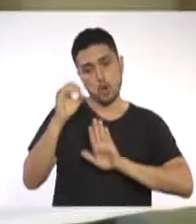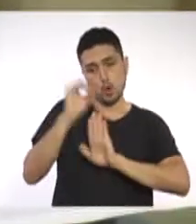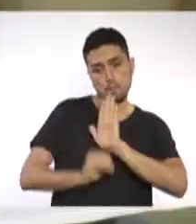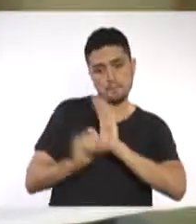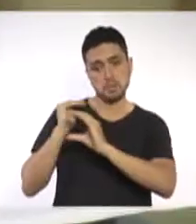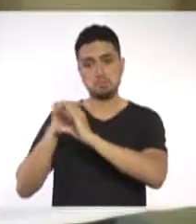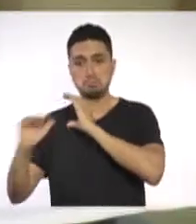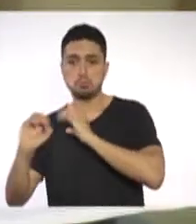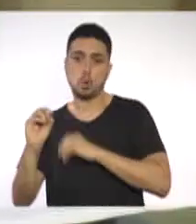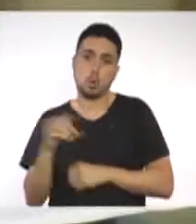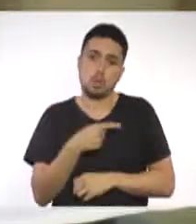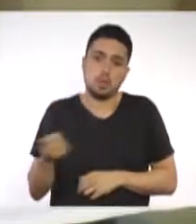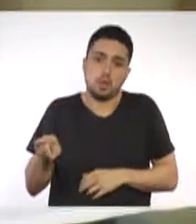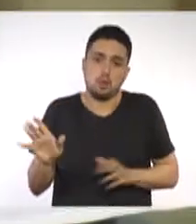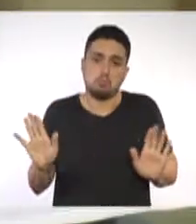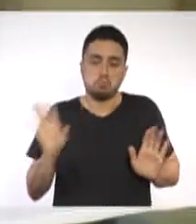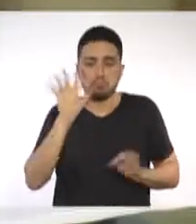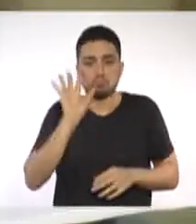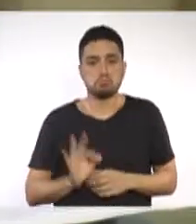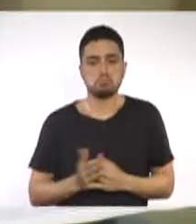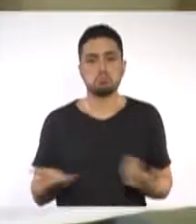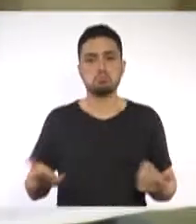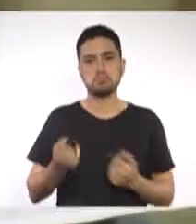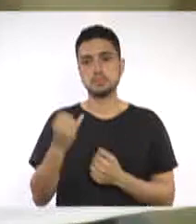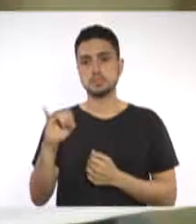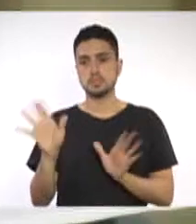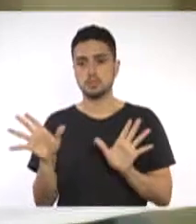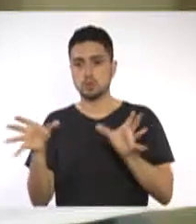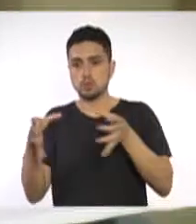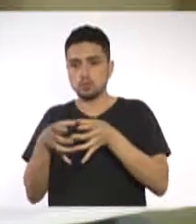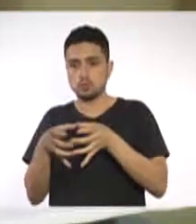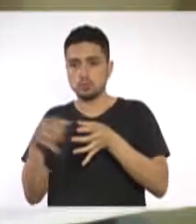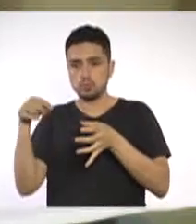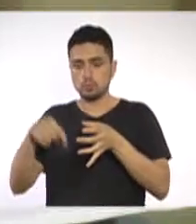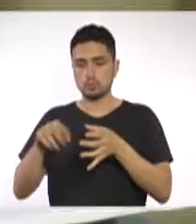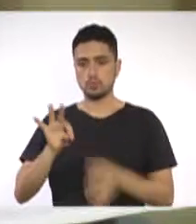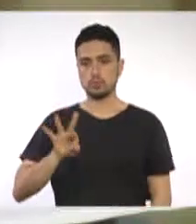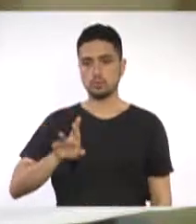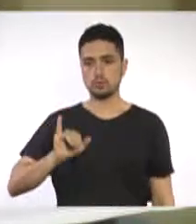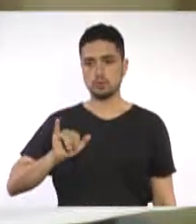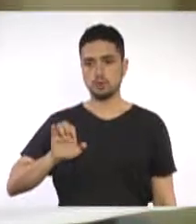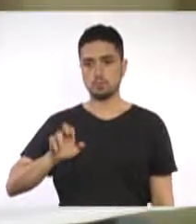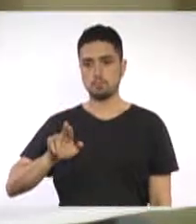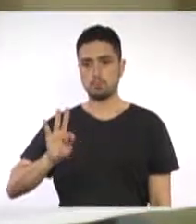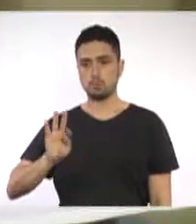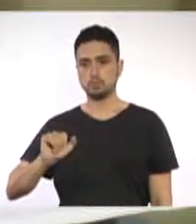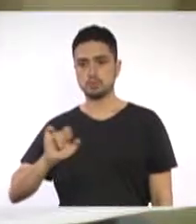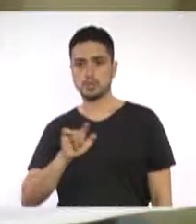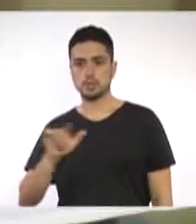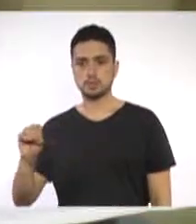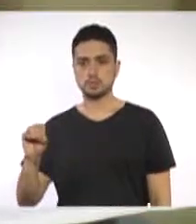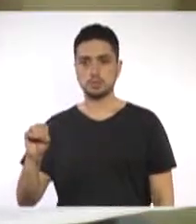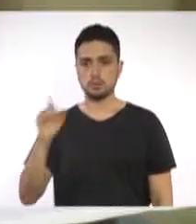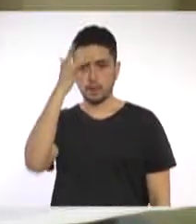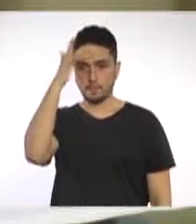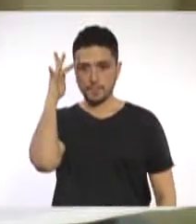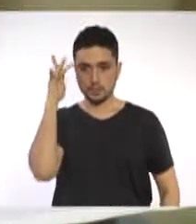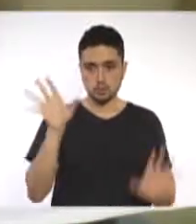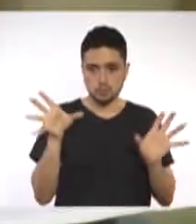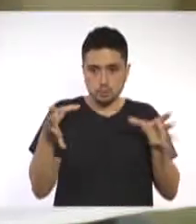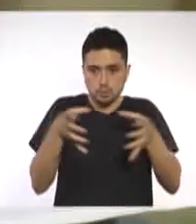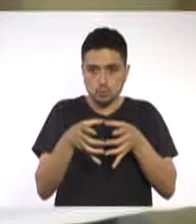antemão, se a Comissão de Tributação disser assim, os membros da comissão, na sua maioria,